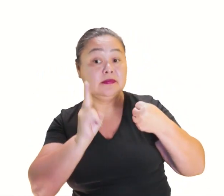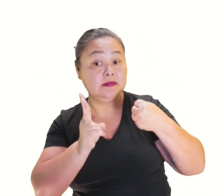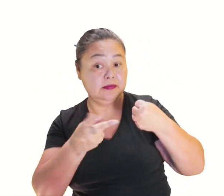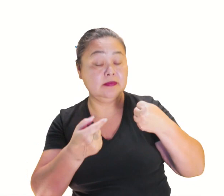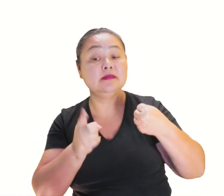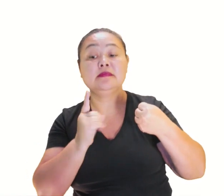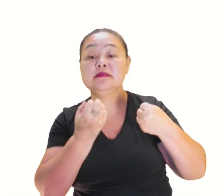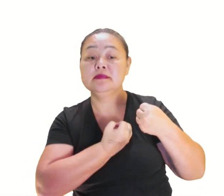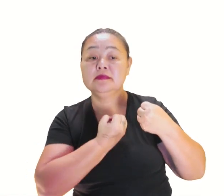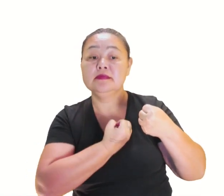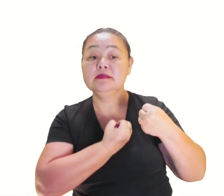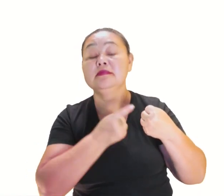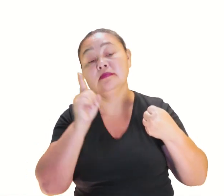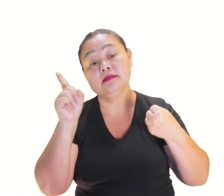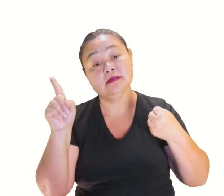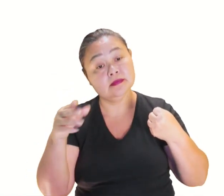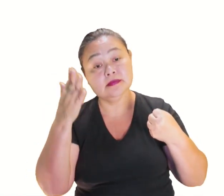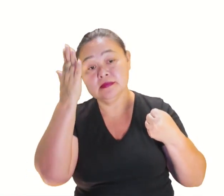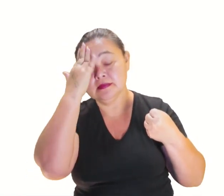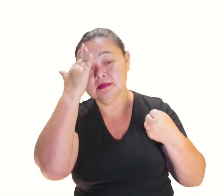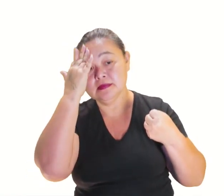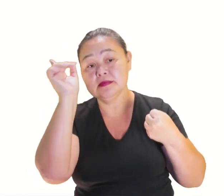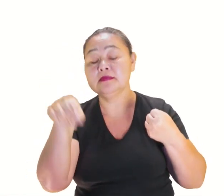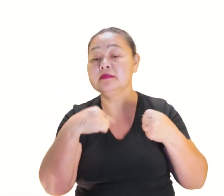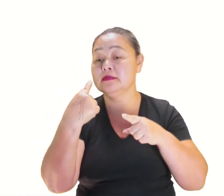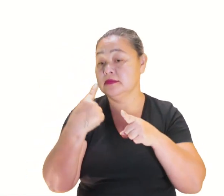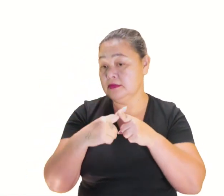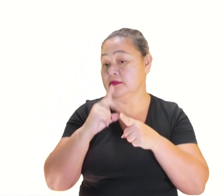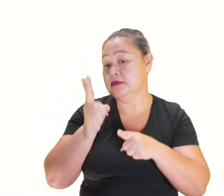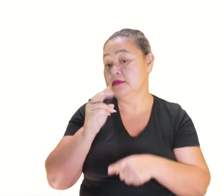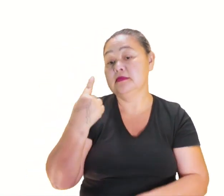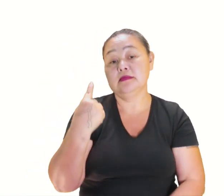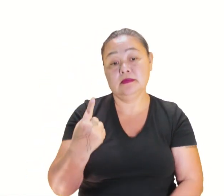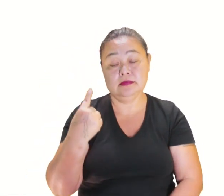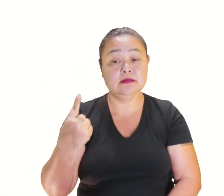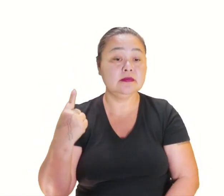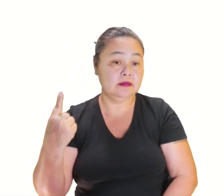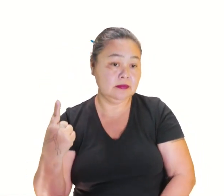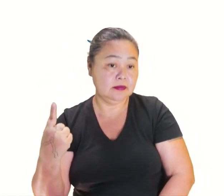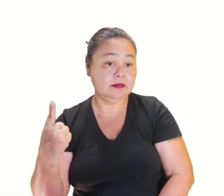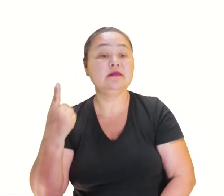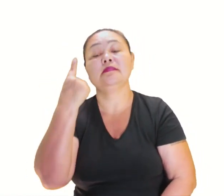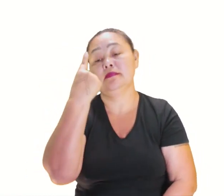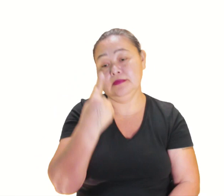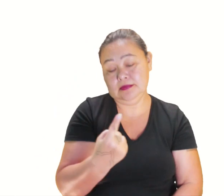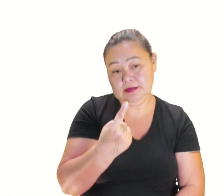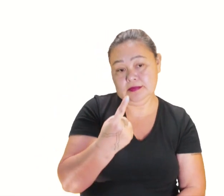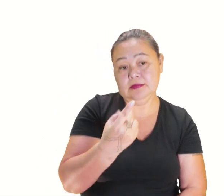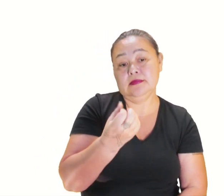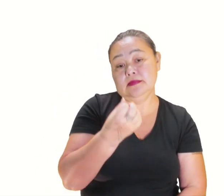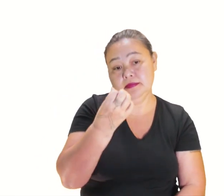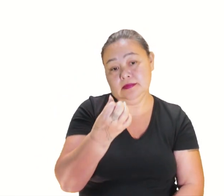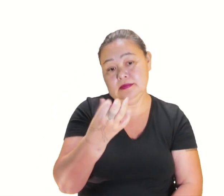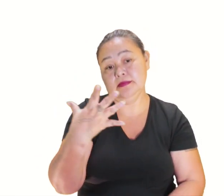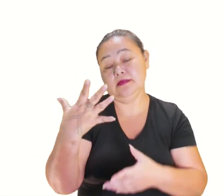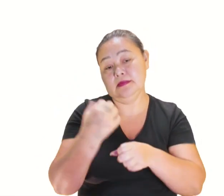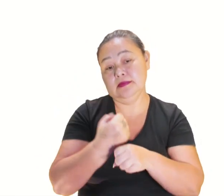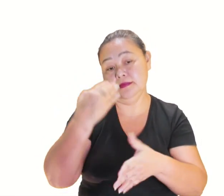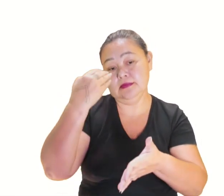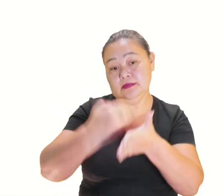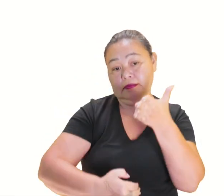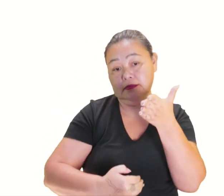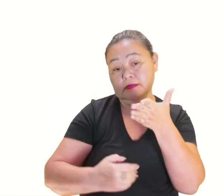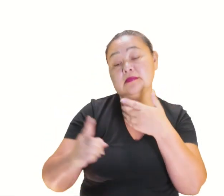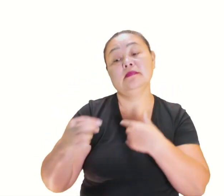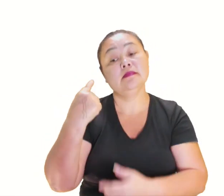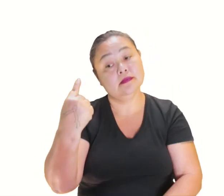1. Ah, sim. Então, a gente já sabe que 1 positivo, o resultado sempre 1, né? Então, 1 ao cubo, 1. 6 vezes 1? 6. Menos